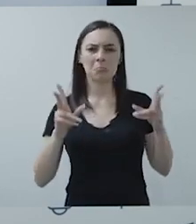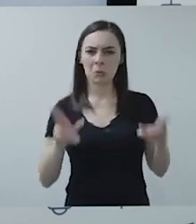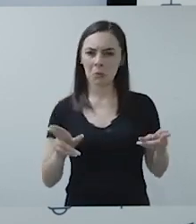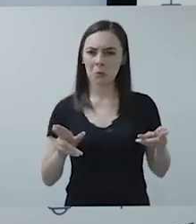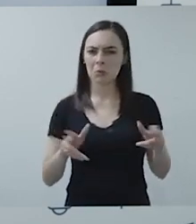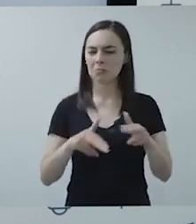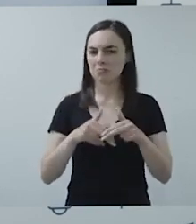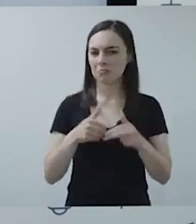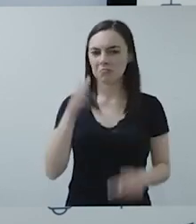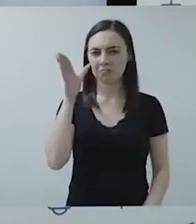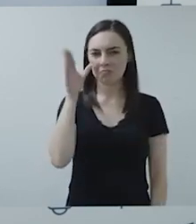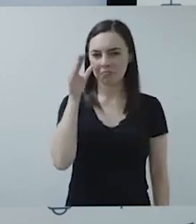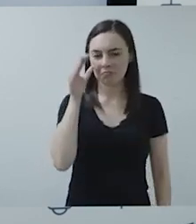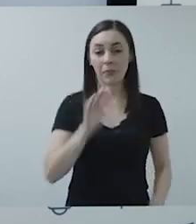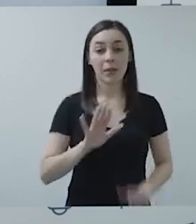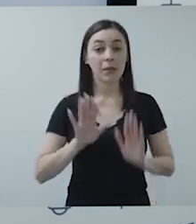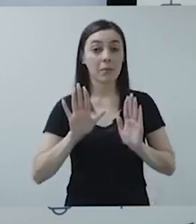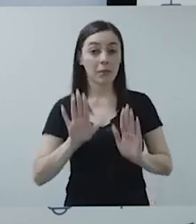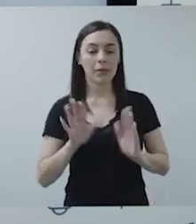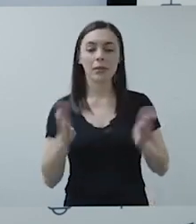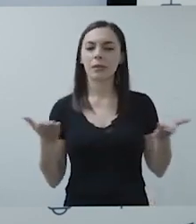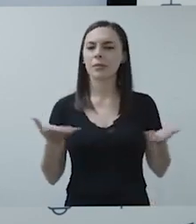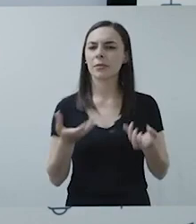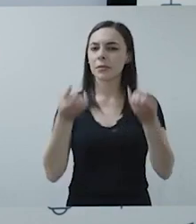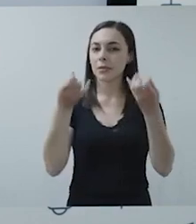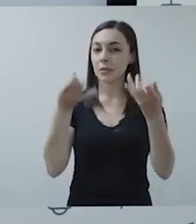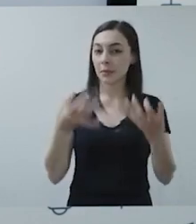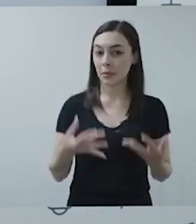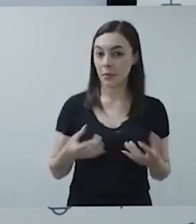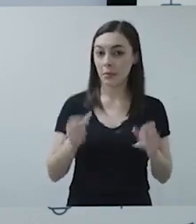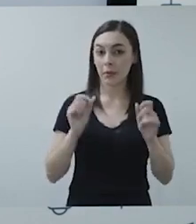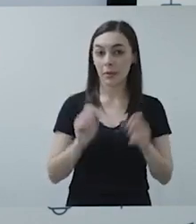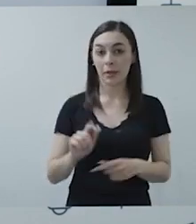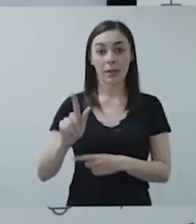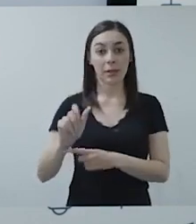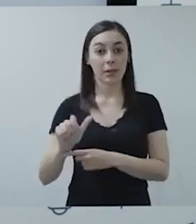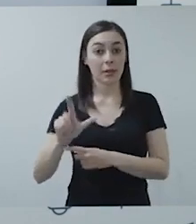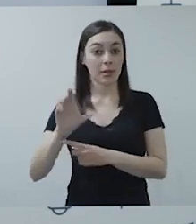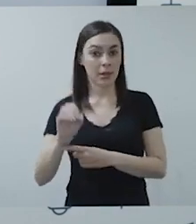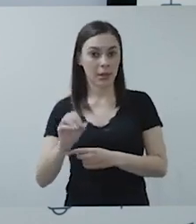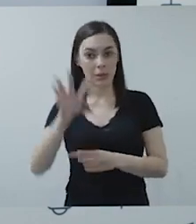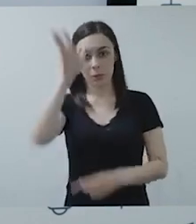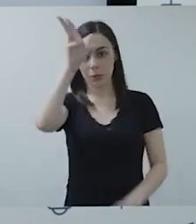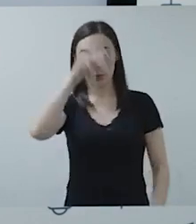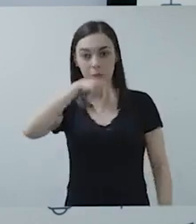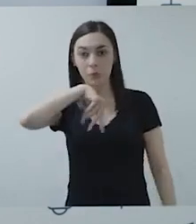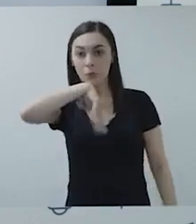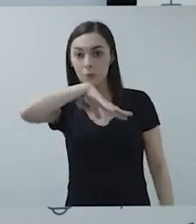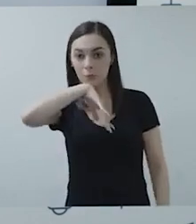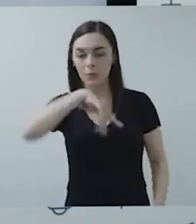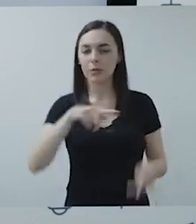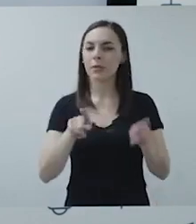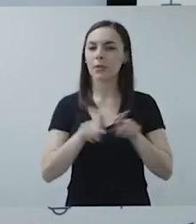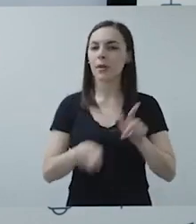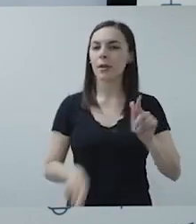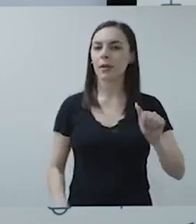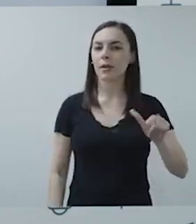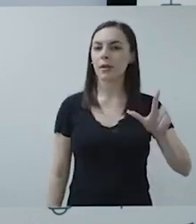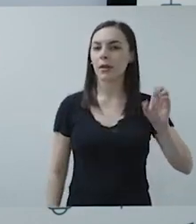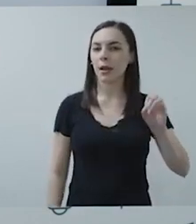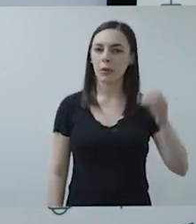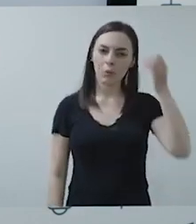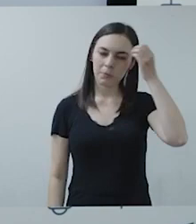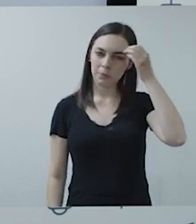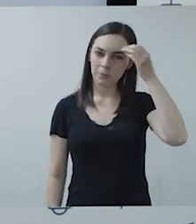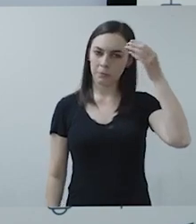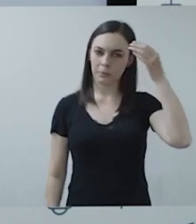curiosidade. Mas nós vamos falar, então, tanto do galo animal, quanto o galo machucado na